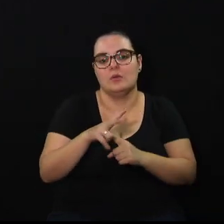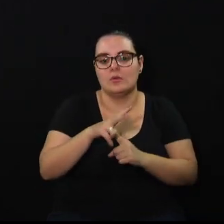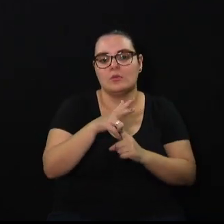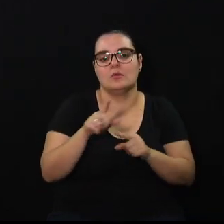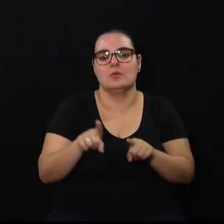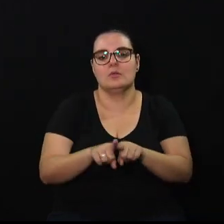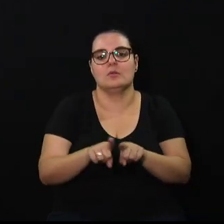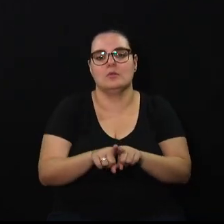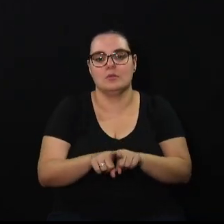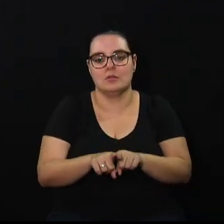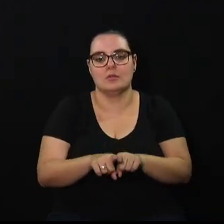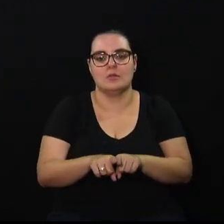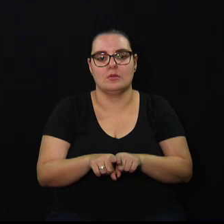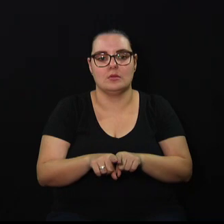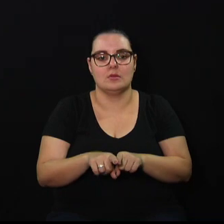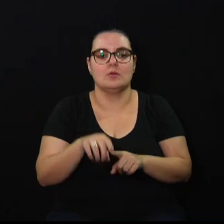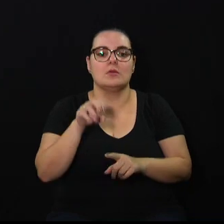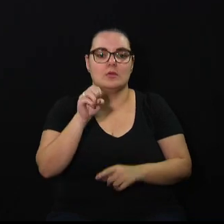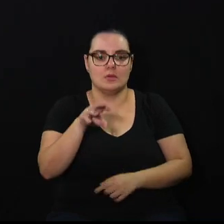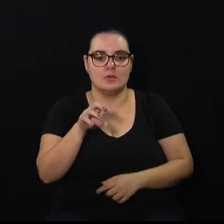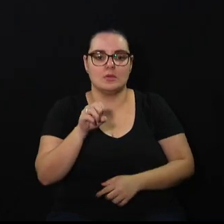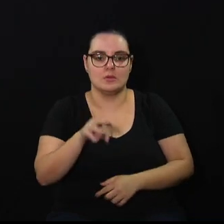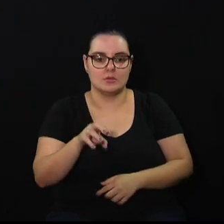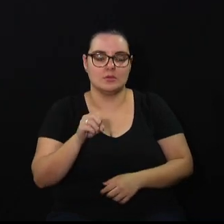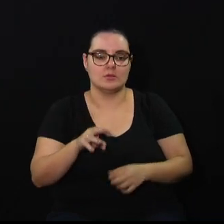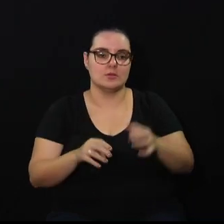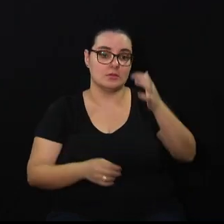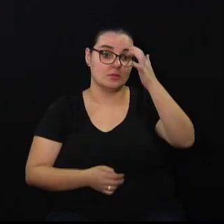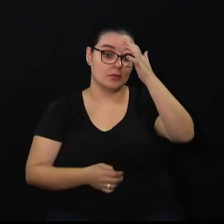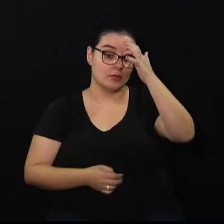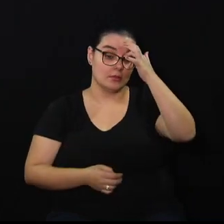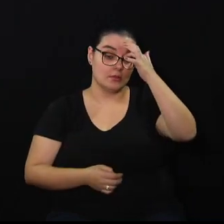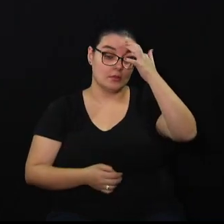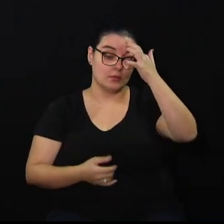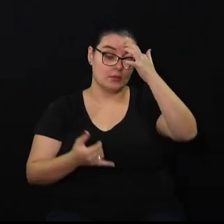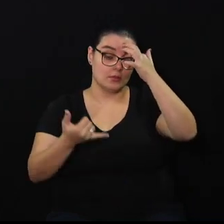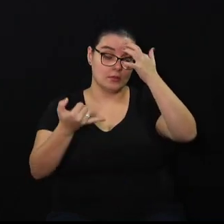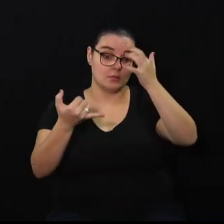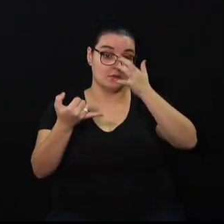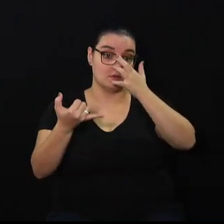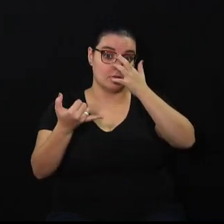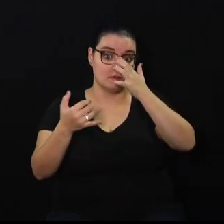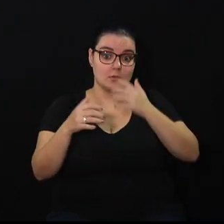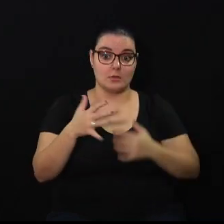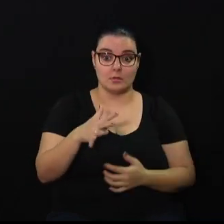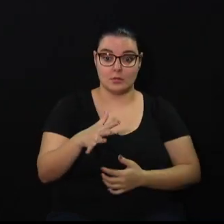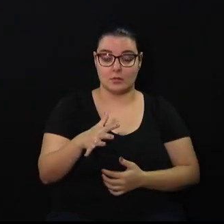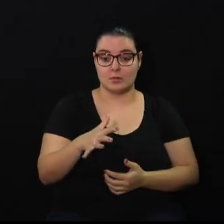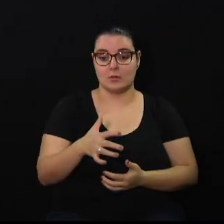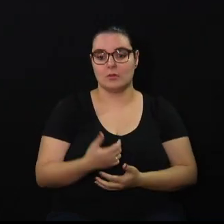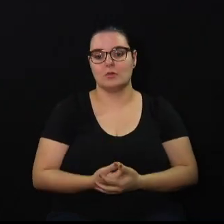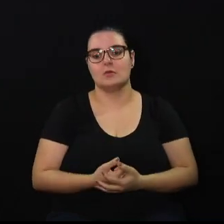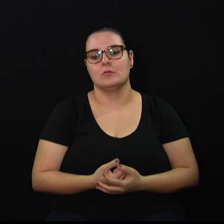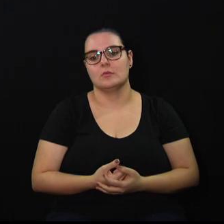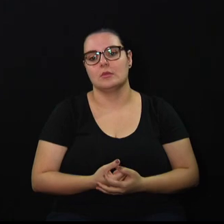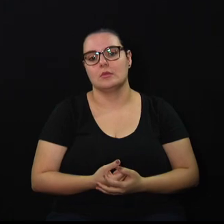e também tem as luzes a caneta vibratória que eu uso bastante porque